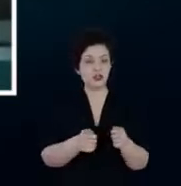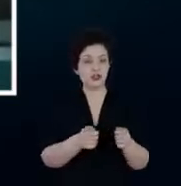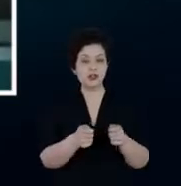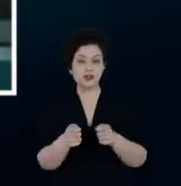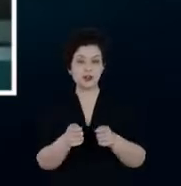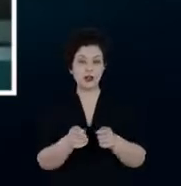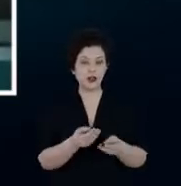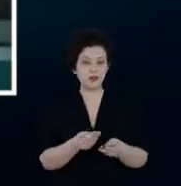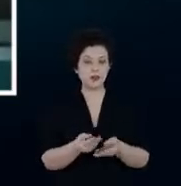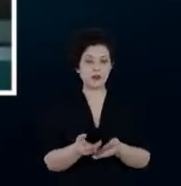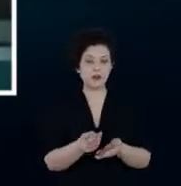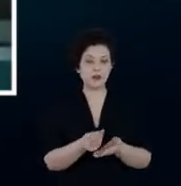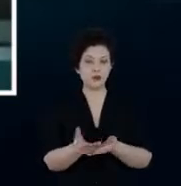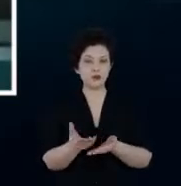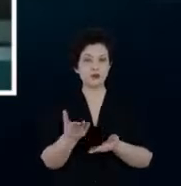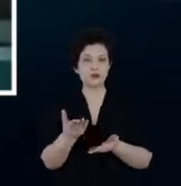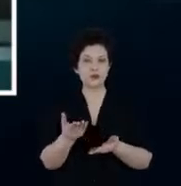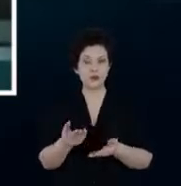de carga.